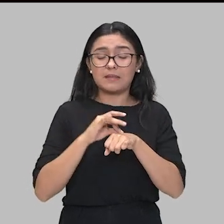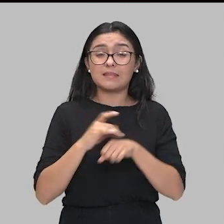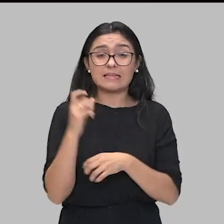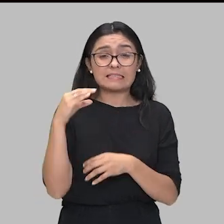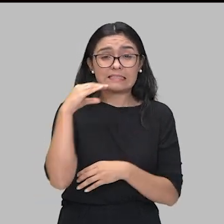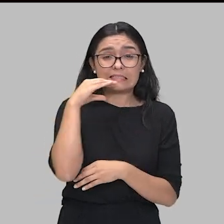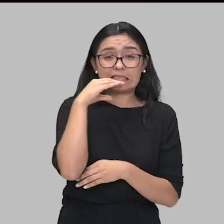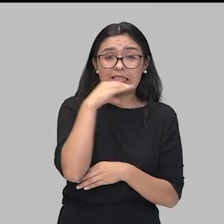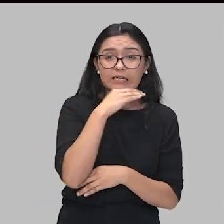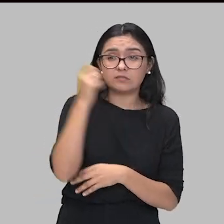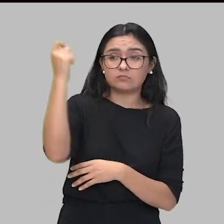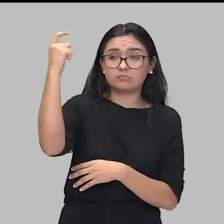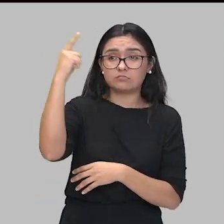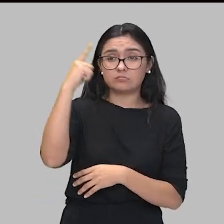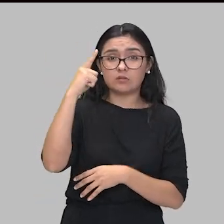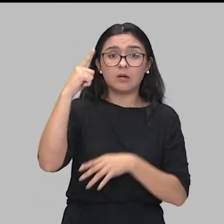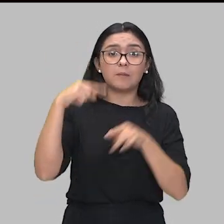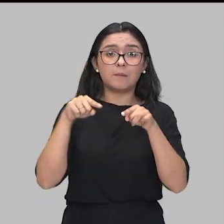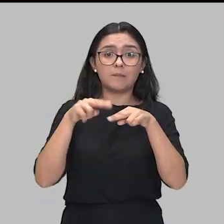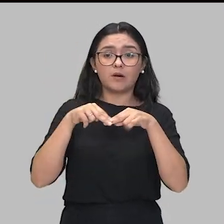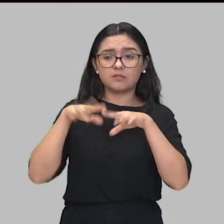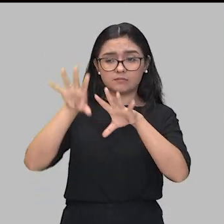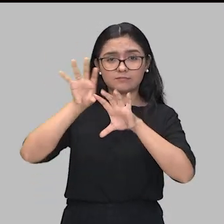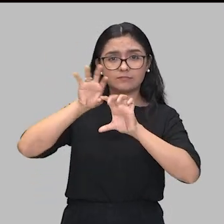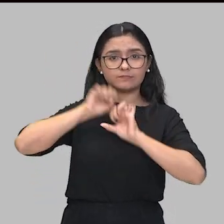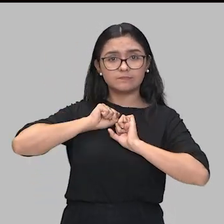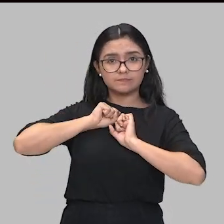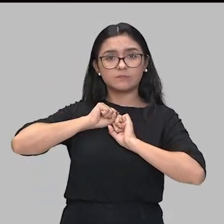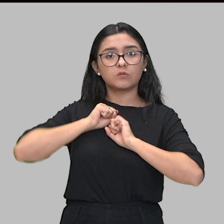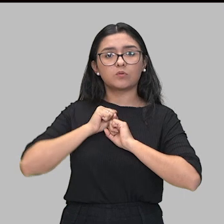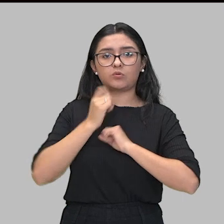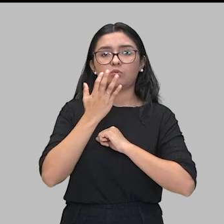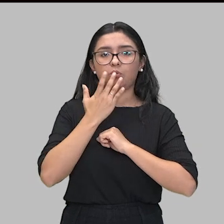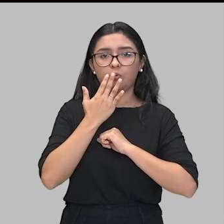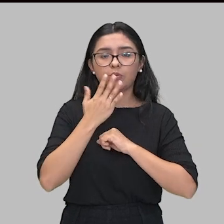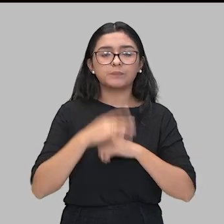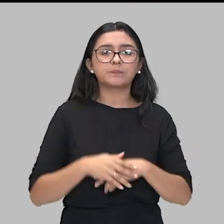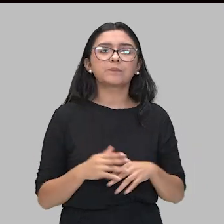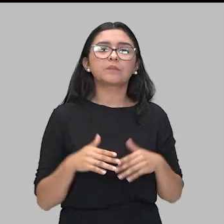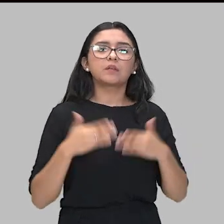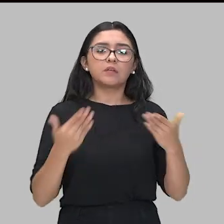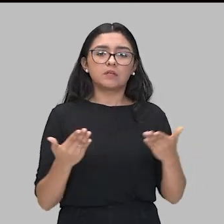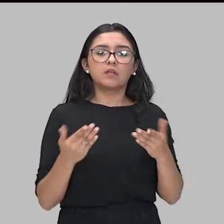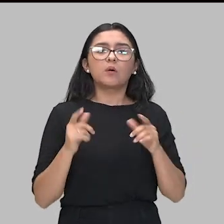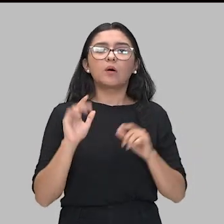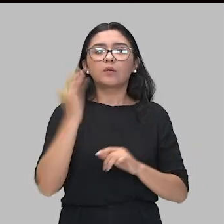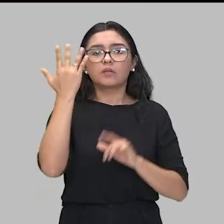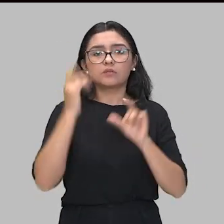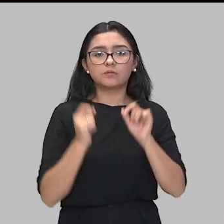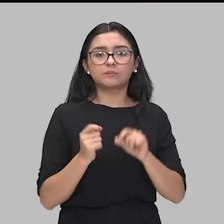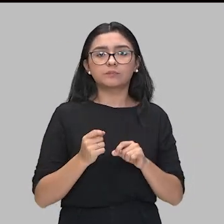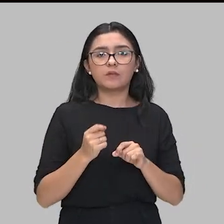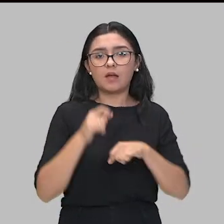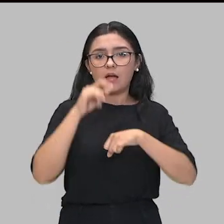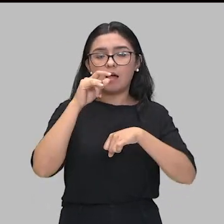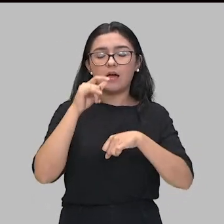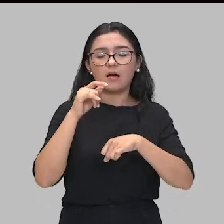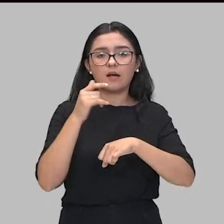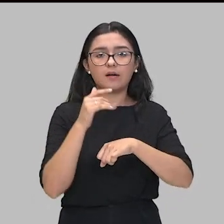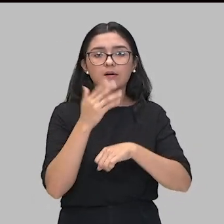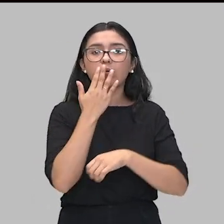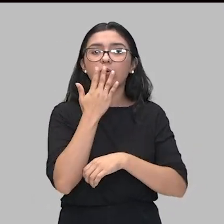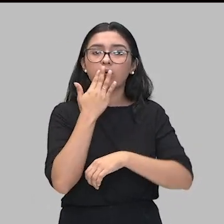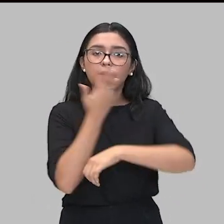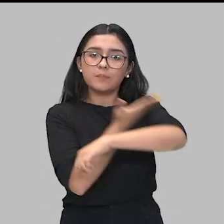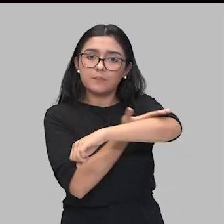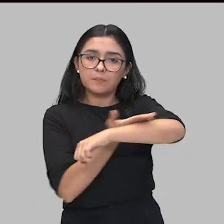sol, pois ela absorve todas as cores. Totalmente o oposto que acontece com uma cor branca.